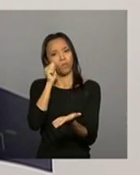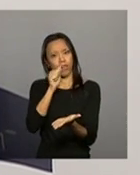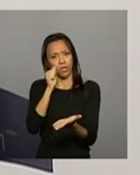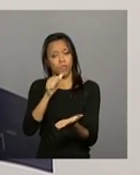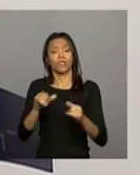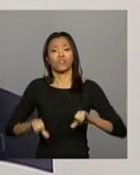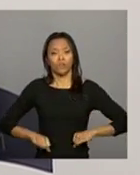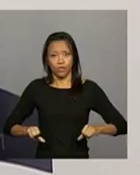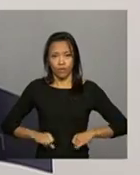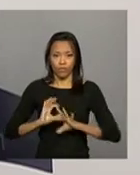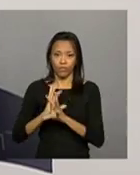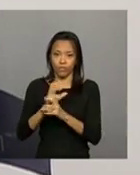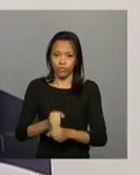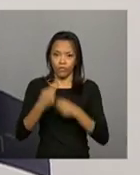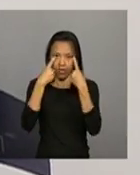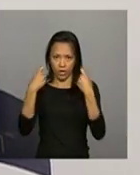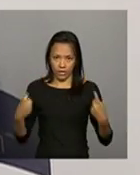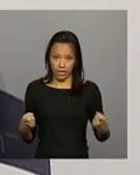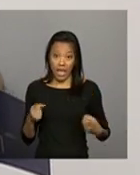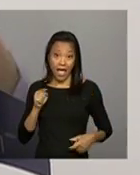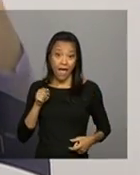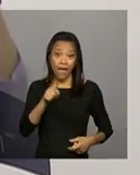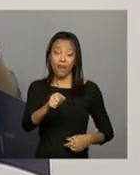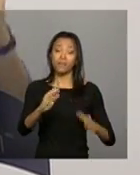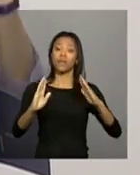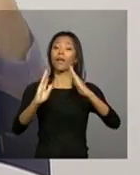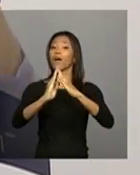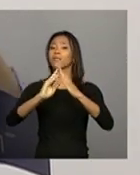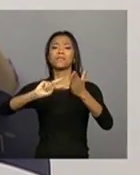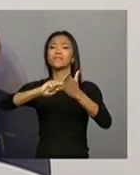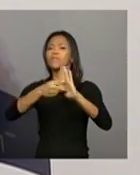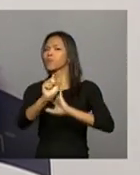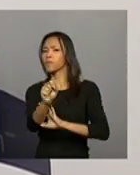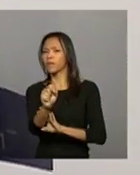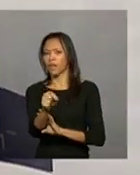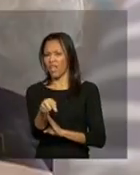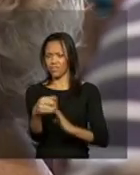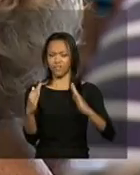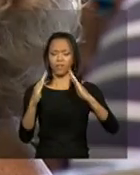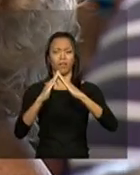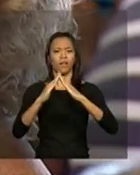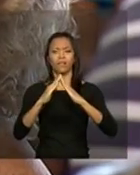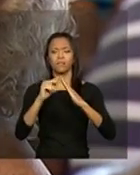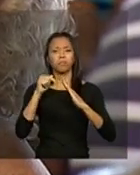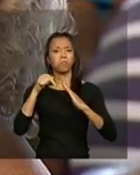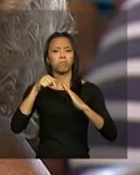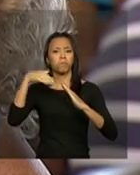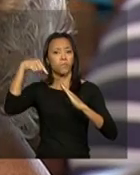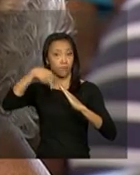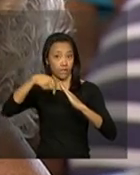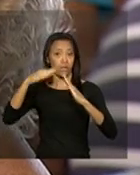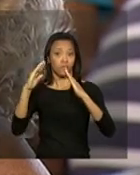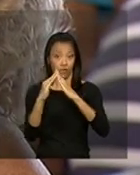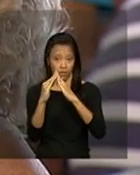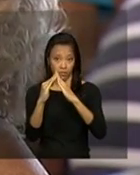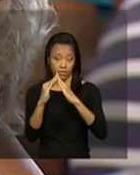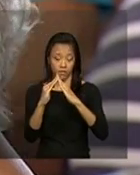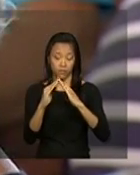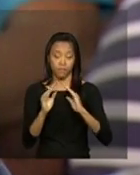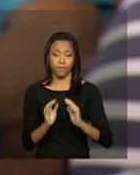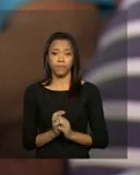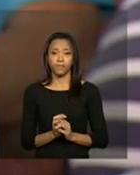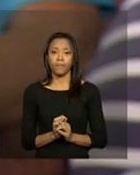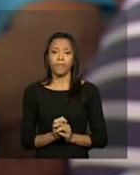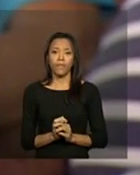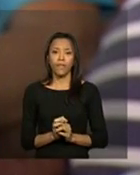significa essa casa? Essa casa não é meramente uma casa. Essa casa, além